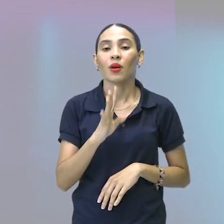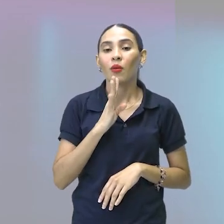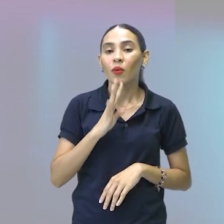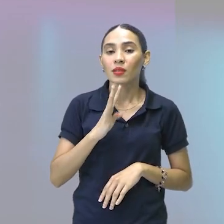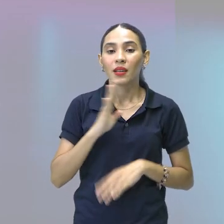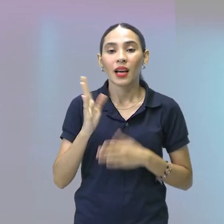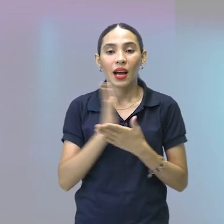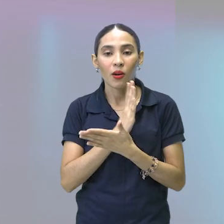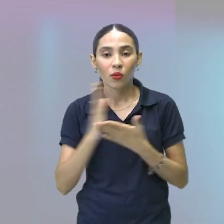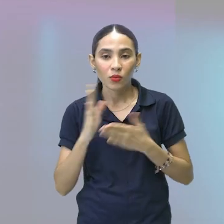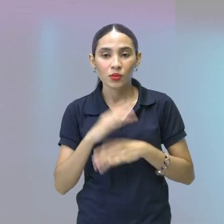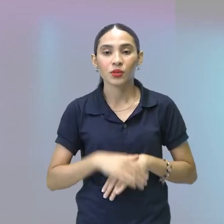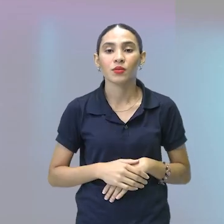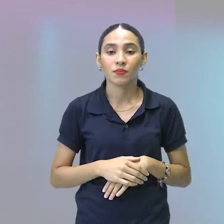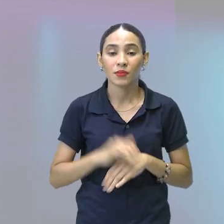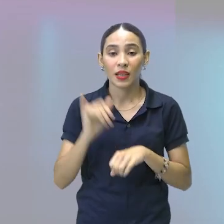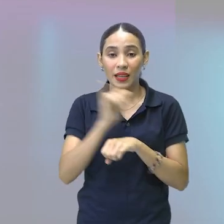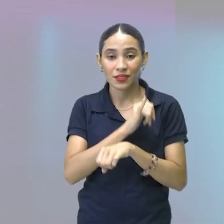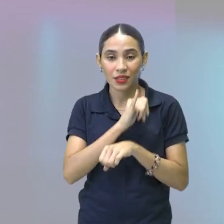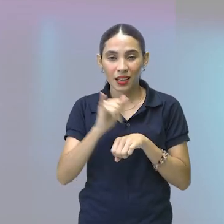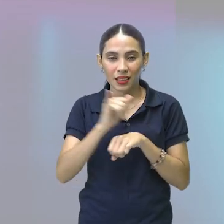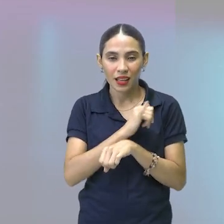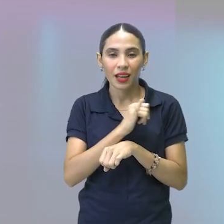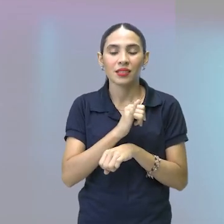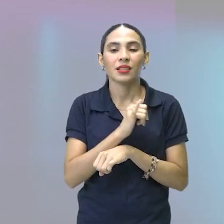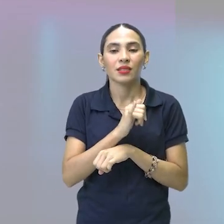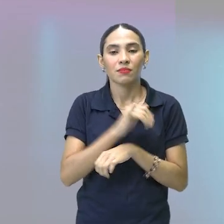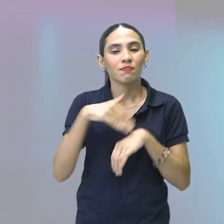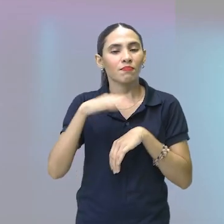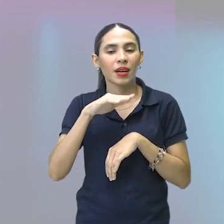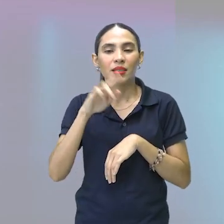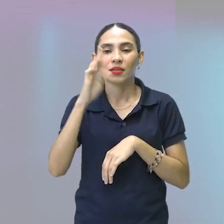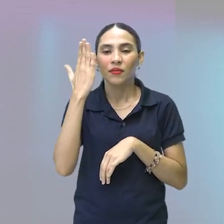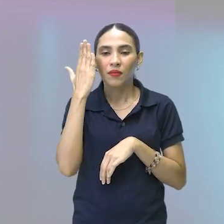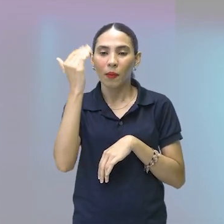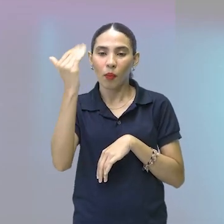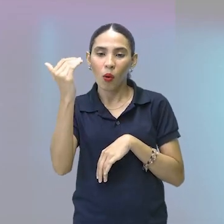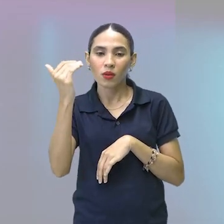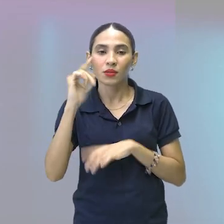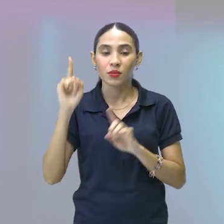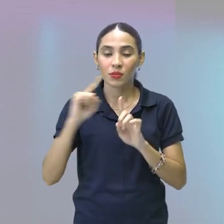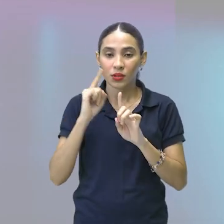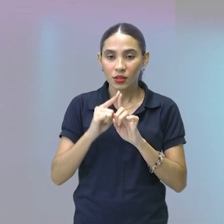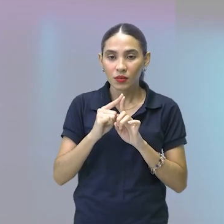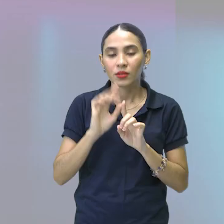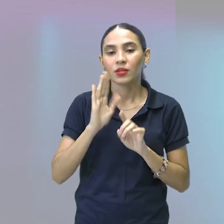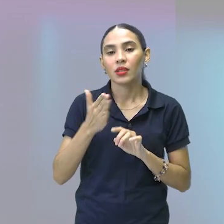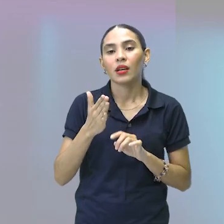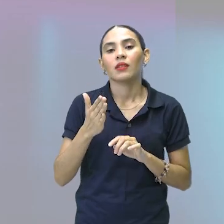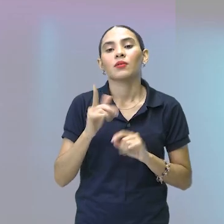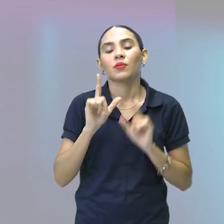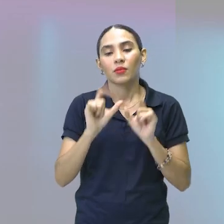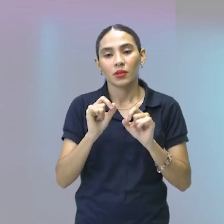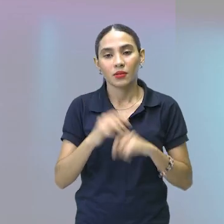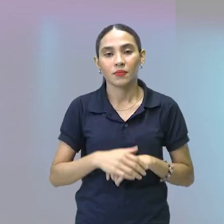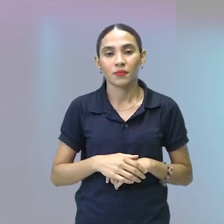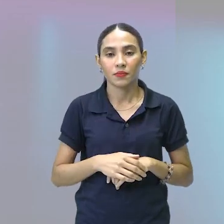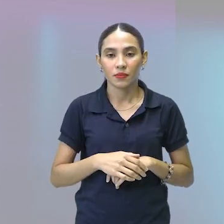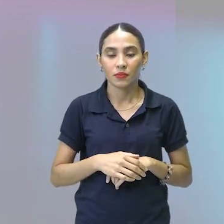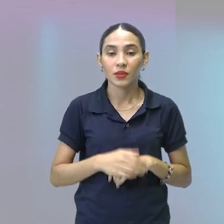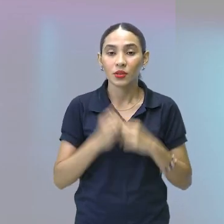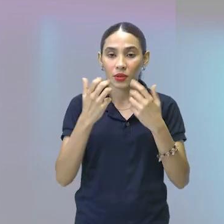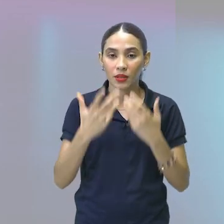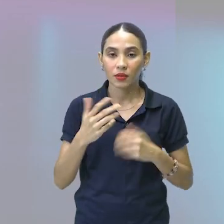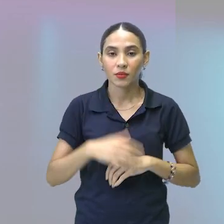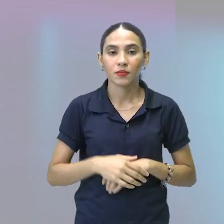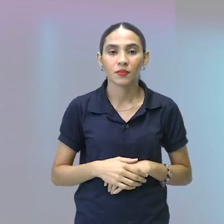vão conhecer algumas dessas ferramentas mais populares, que os objetivos nós